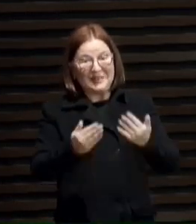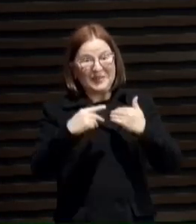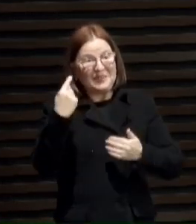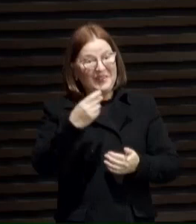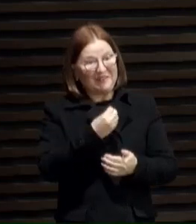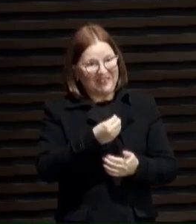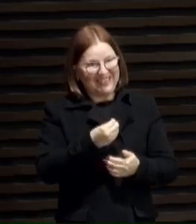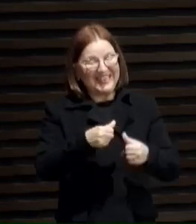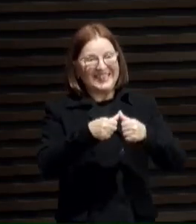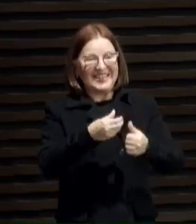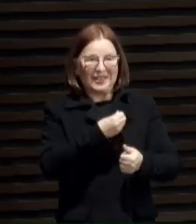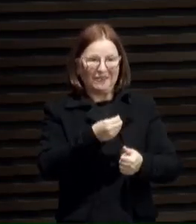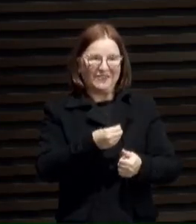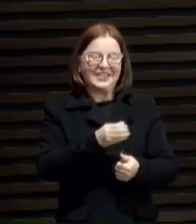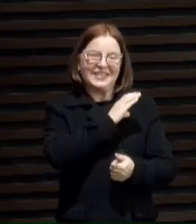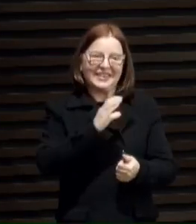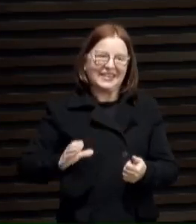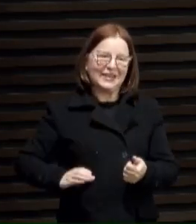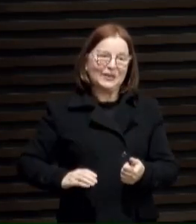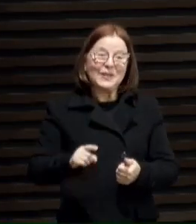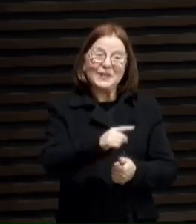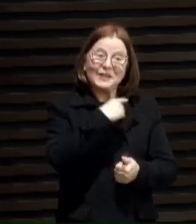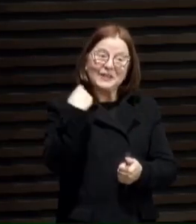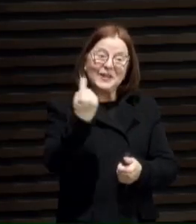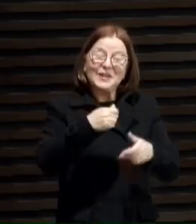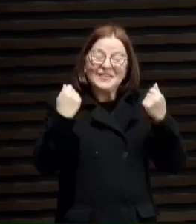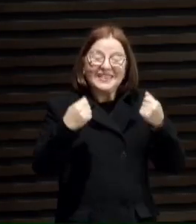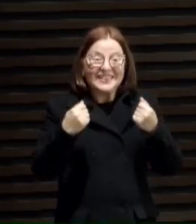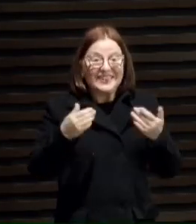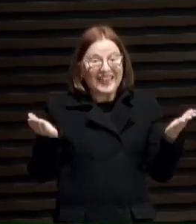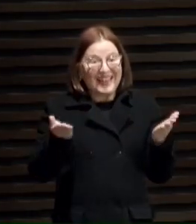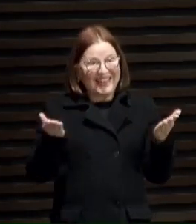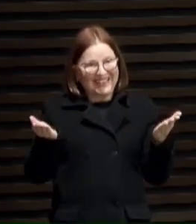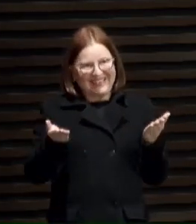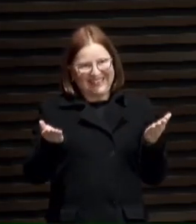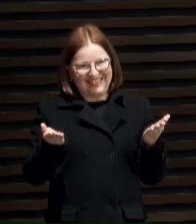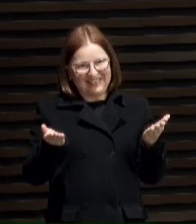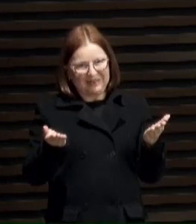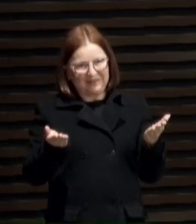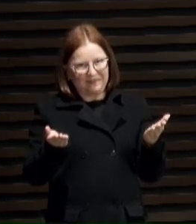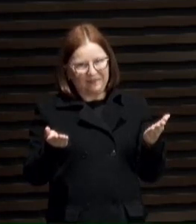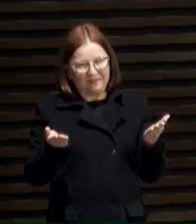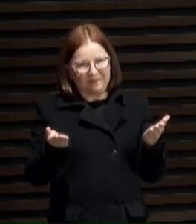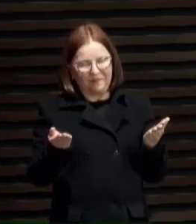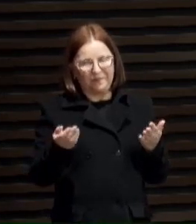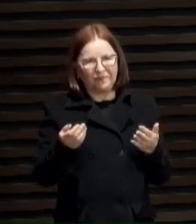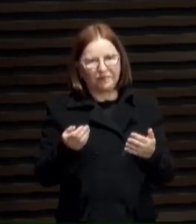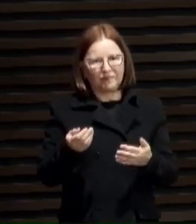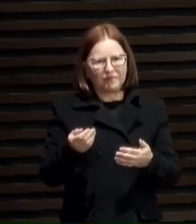de Cristo que nós precisamos viver neste mundo agora, não tendo esse tipo de diálogo com Deus,